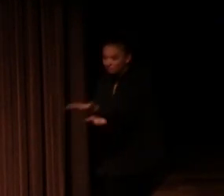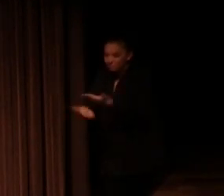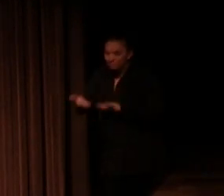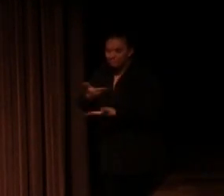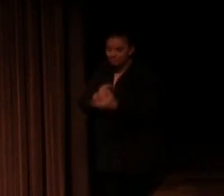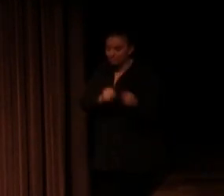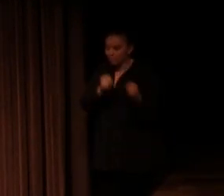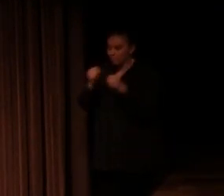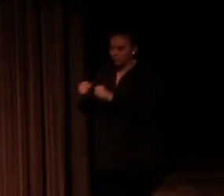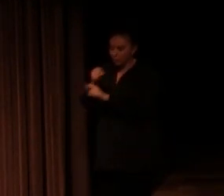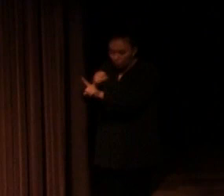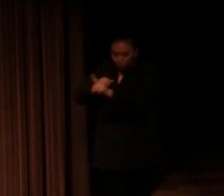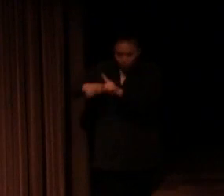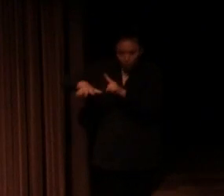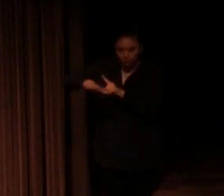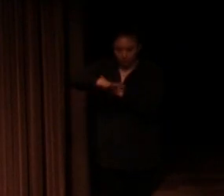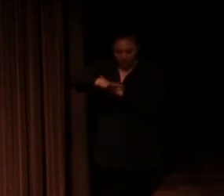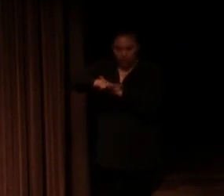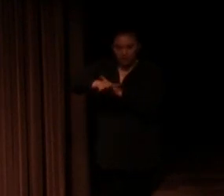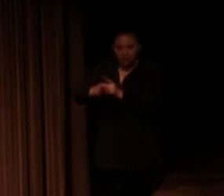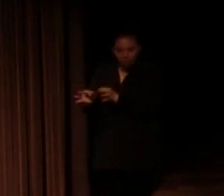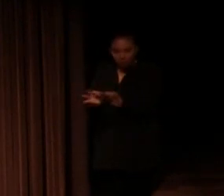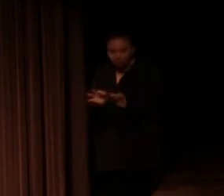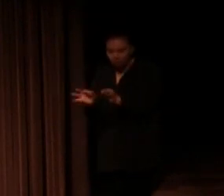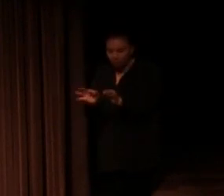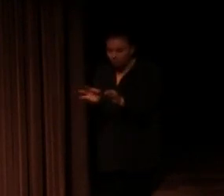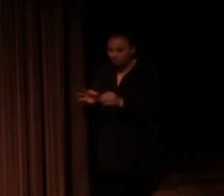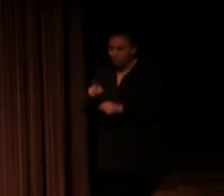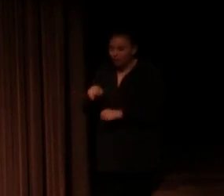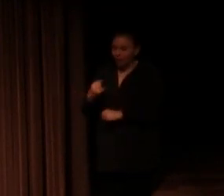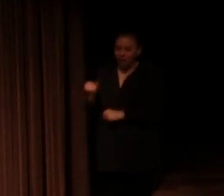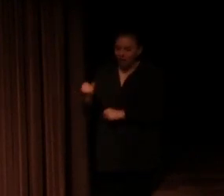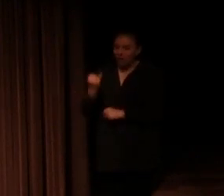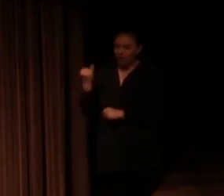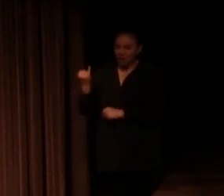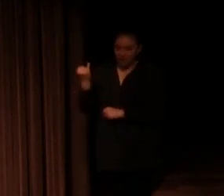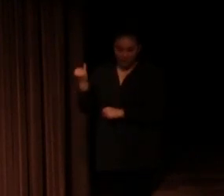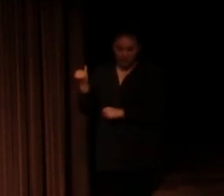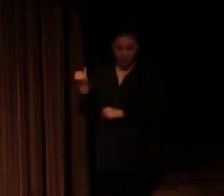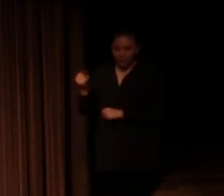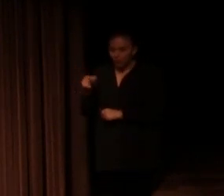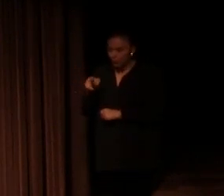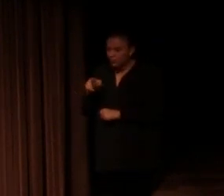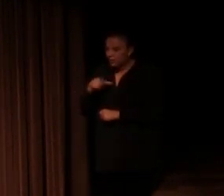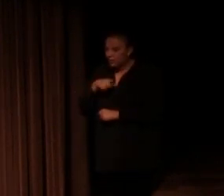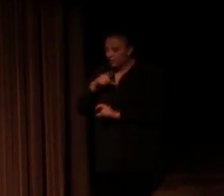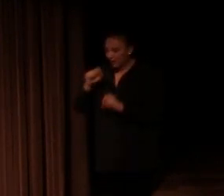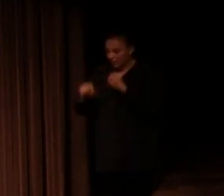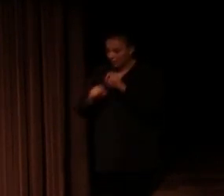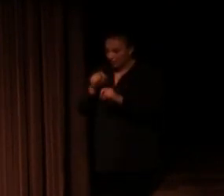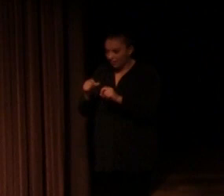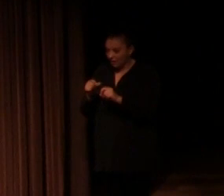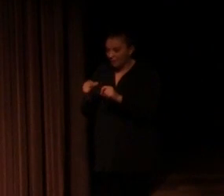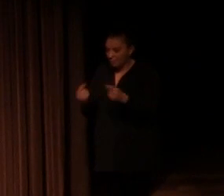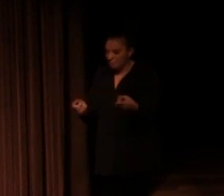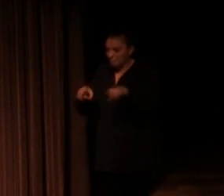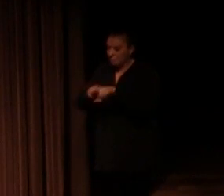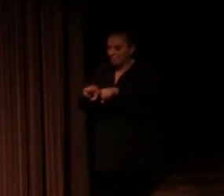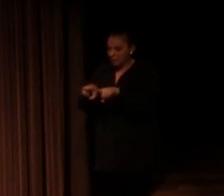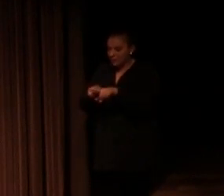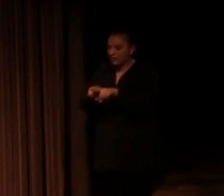com a sociedade civil organizada por isso é importante você ter um terceiro setor forte na cidade de são